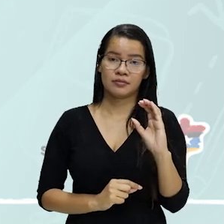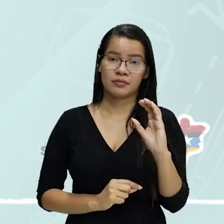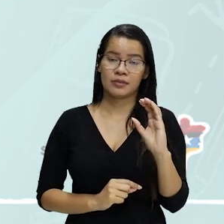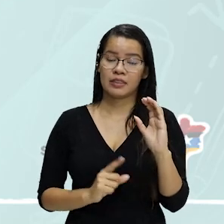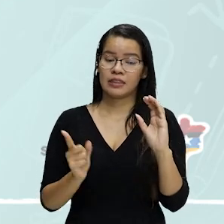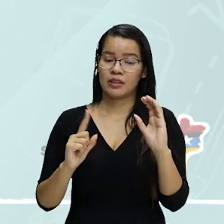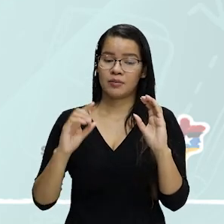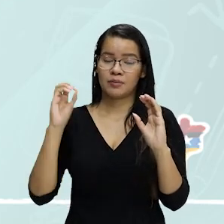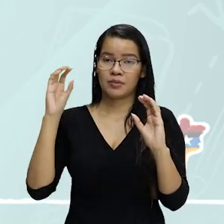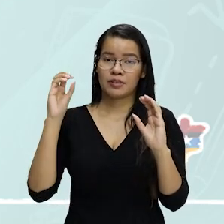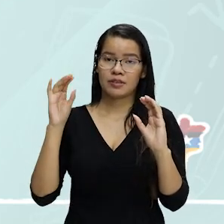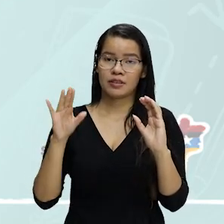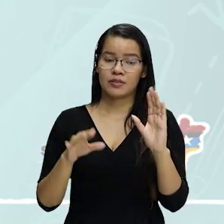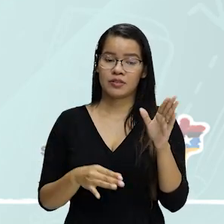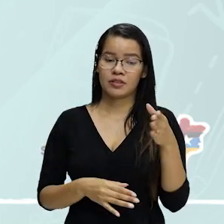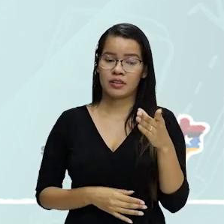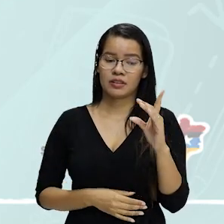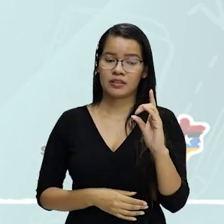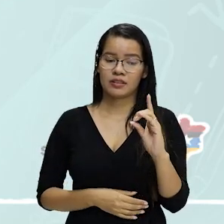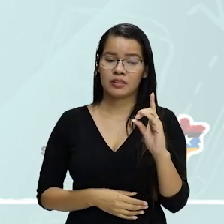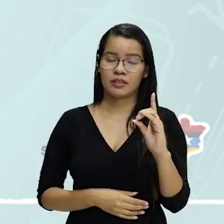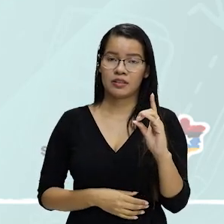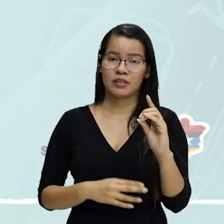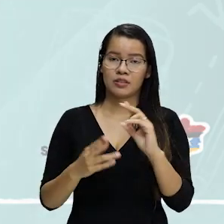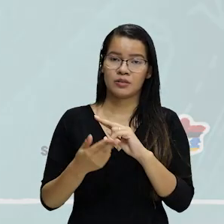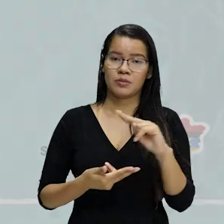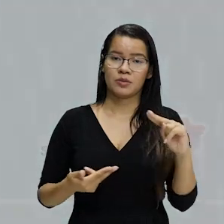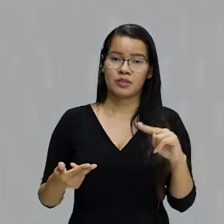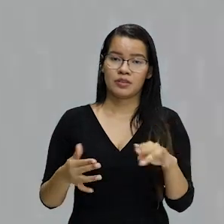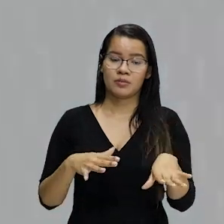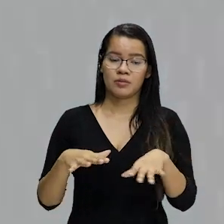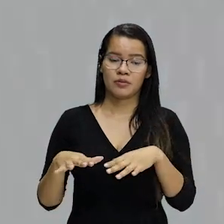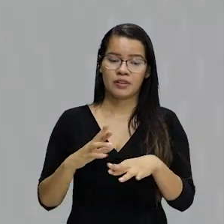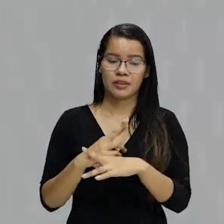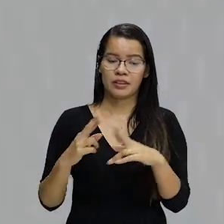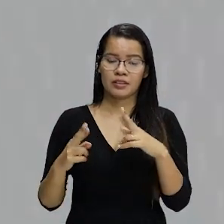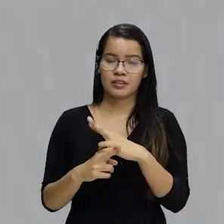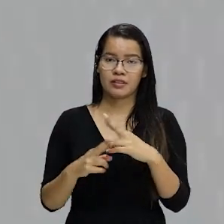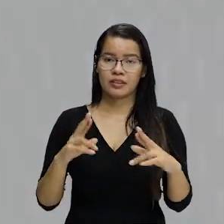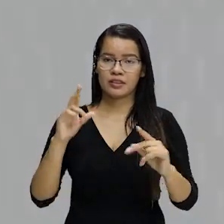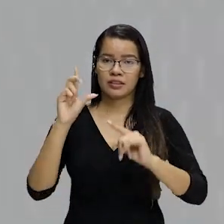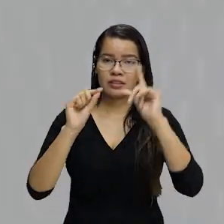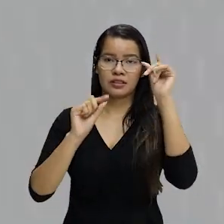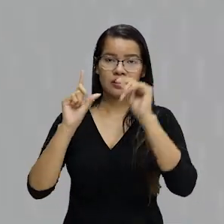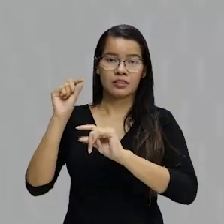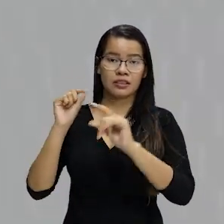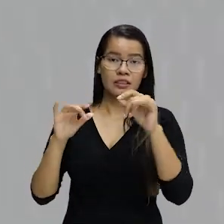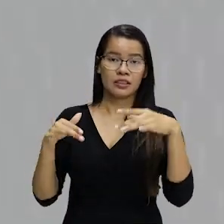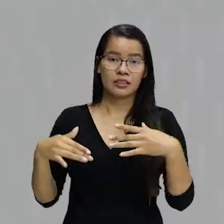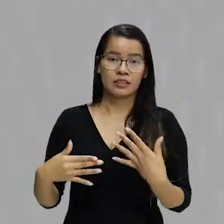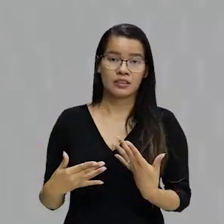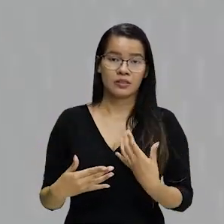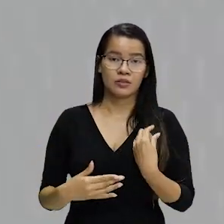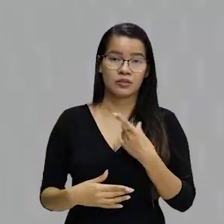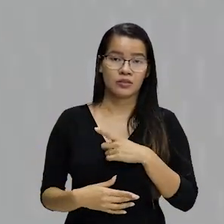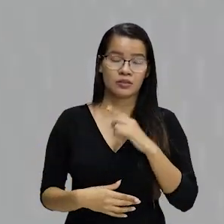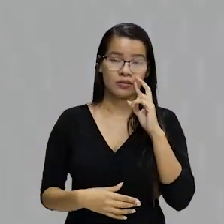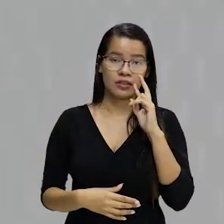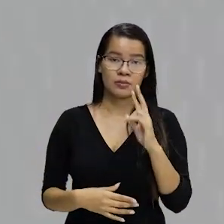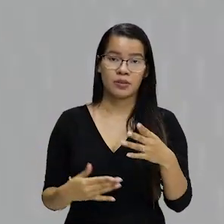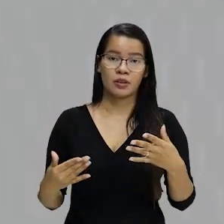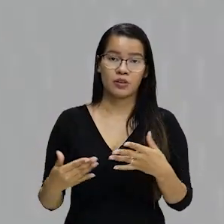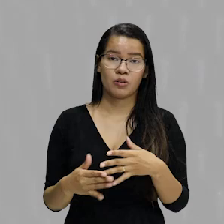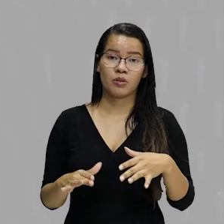piscavam. E letra D. Os planetas se moviam em relação às estrelas. Tá? Então, vamos ver qual é a